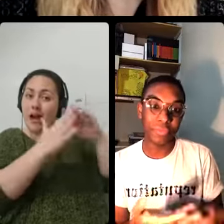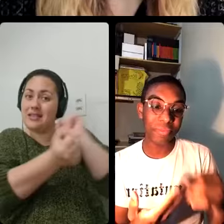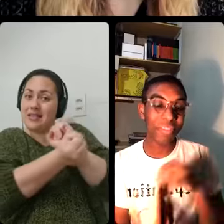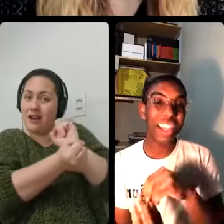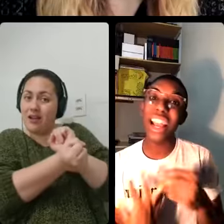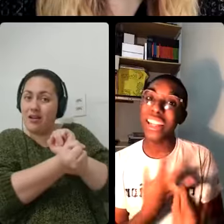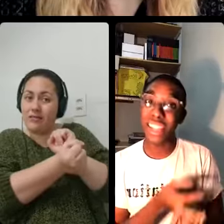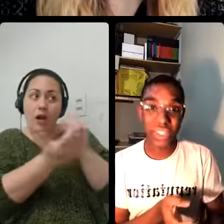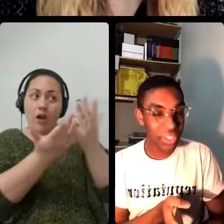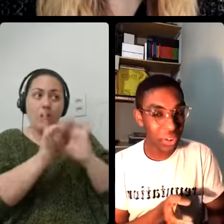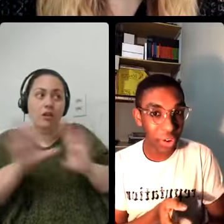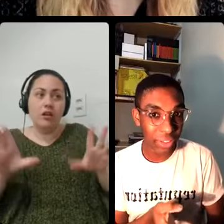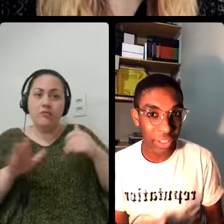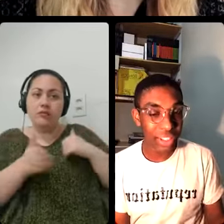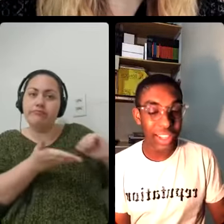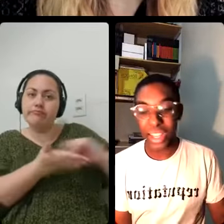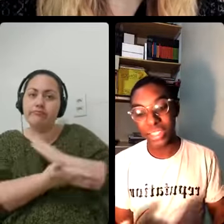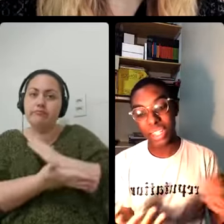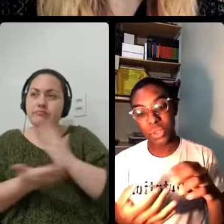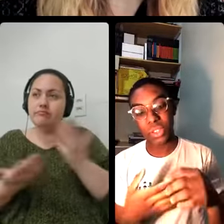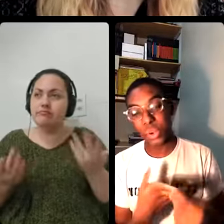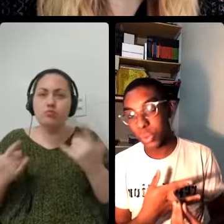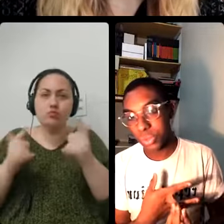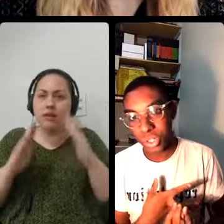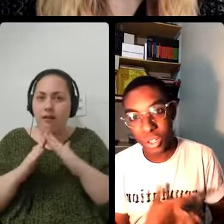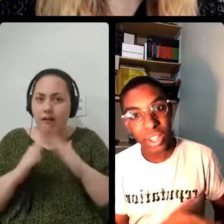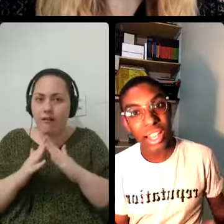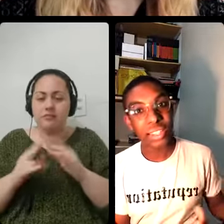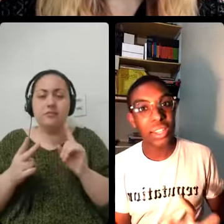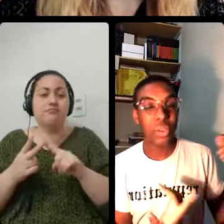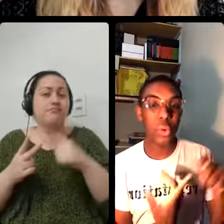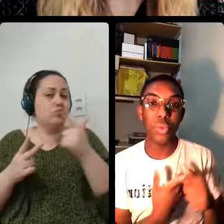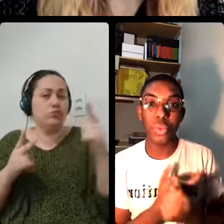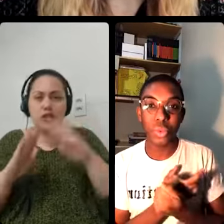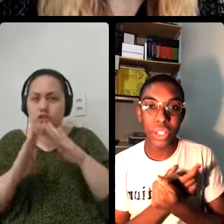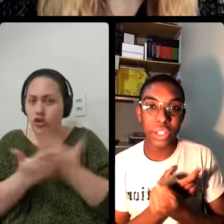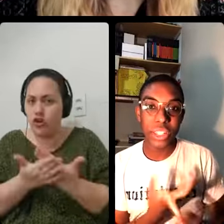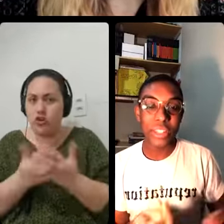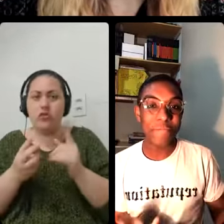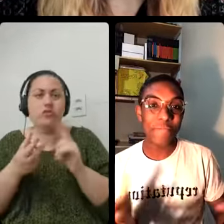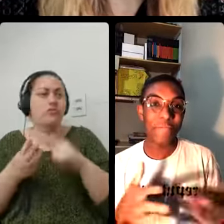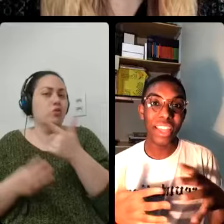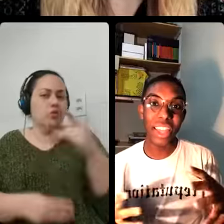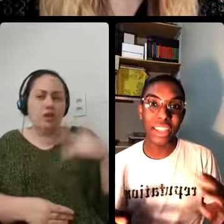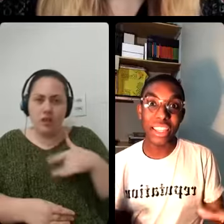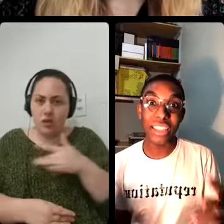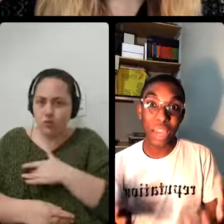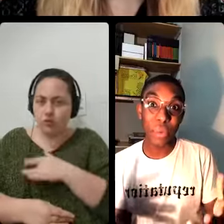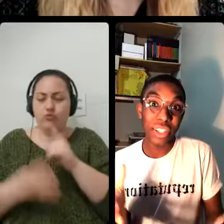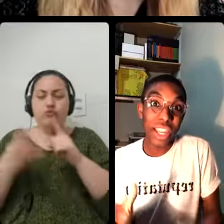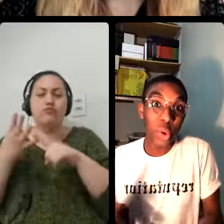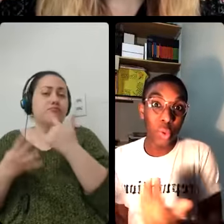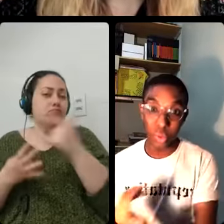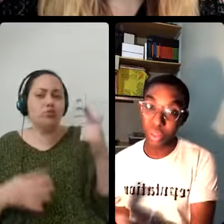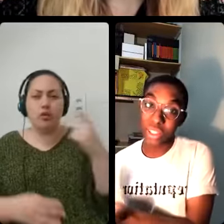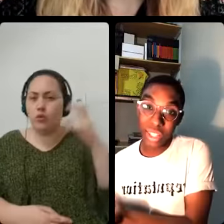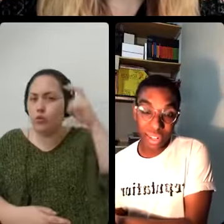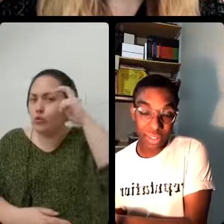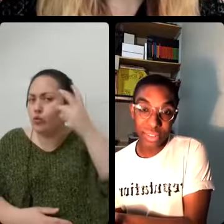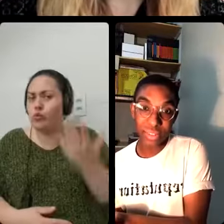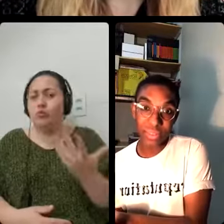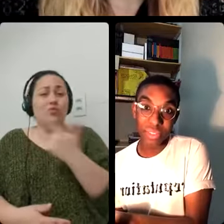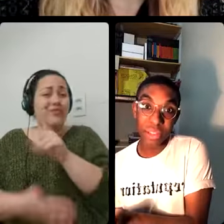tinham acesso à escola, acesso à saúde, acesso à cultura, né? E até porque a